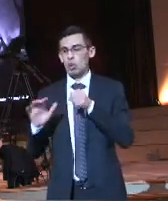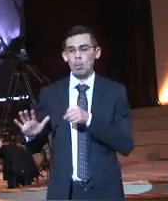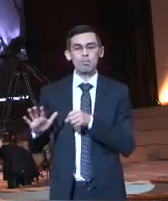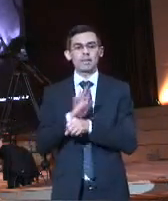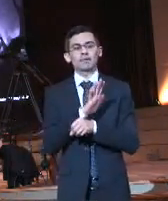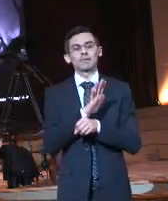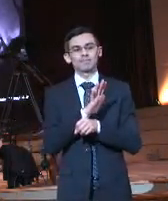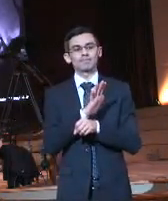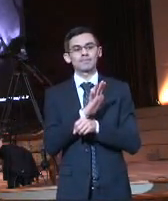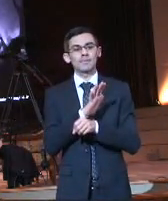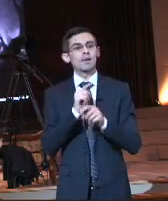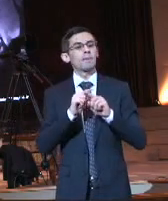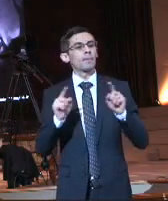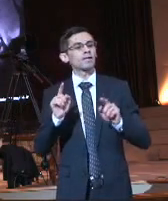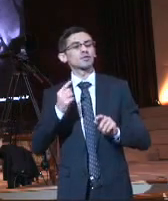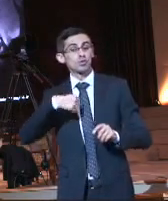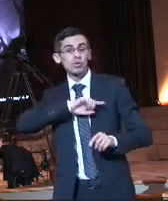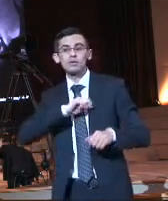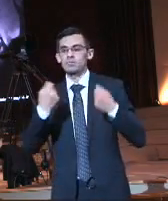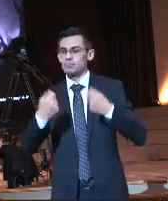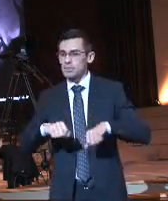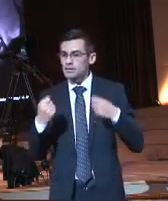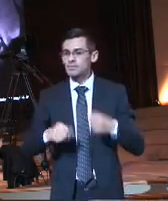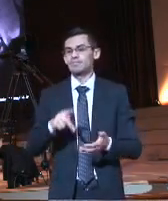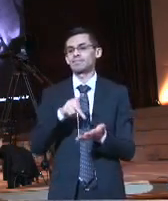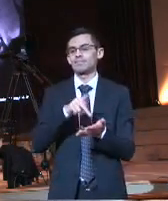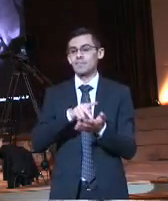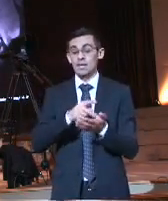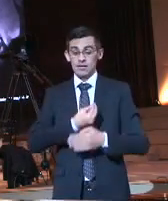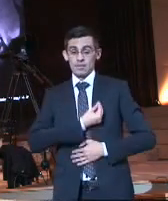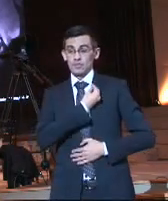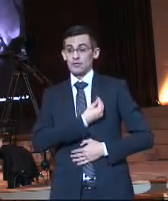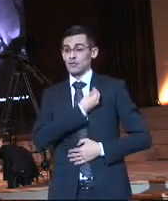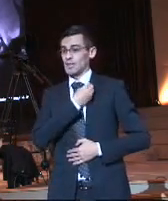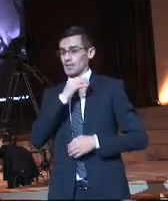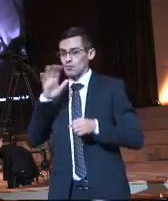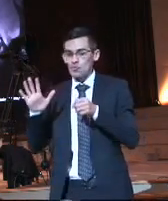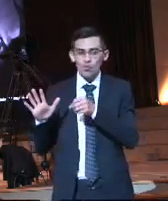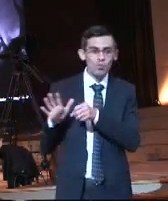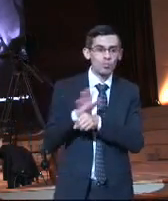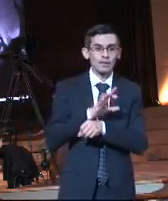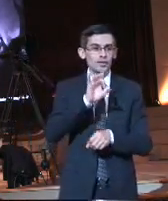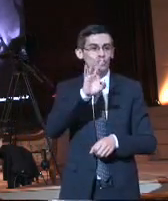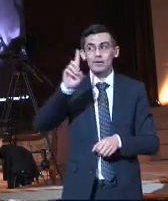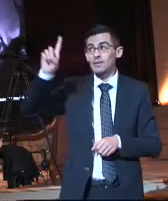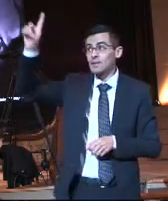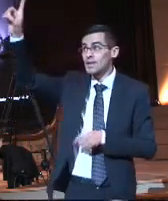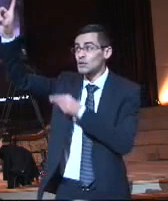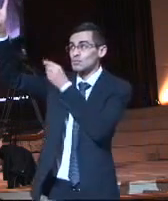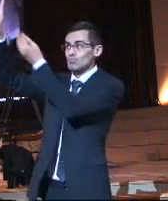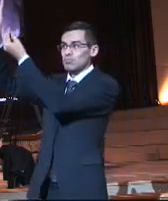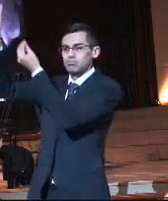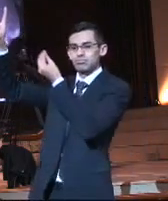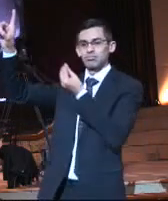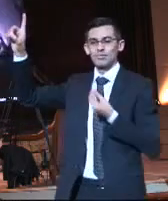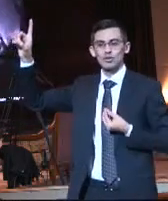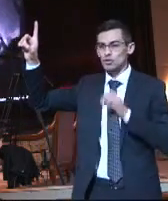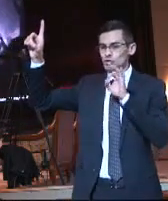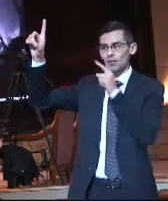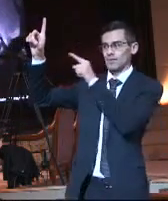E sabe o que nós mais precisamos? É dessa vida abundante que só o Senhor pode dar para a